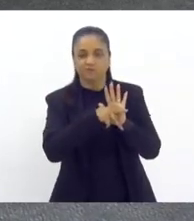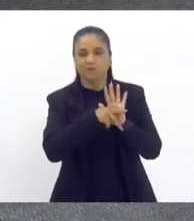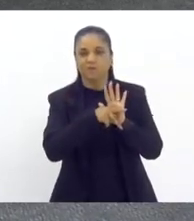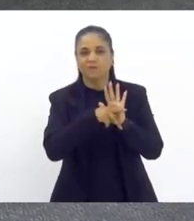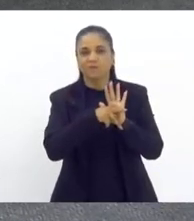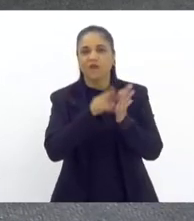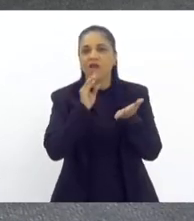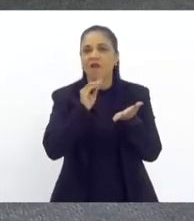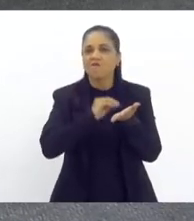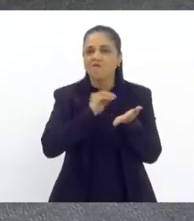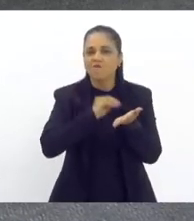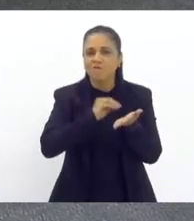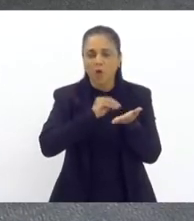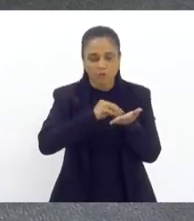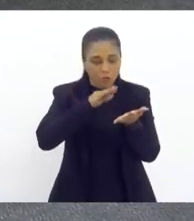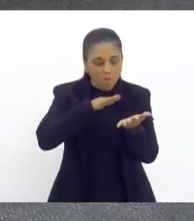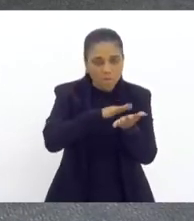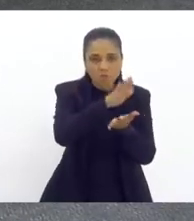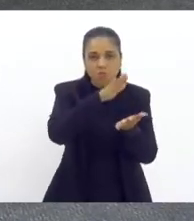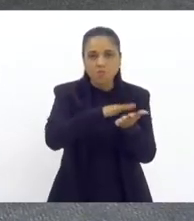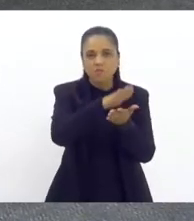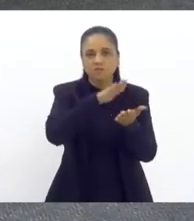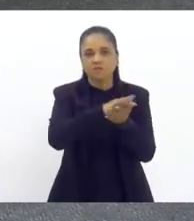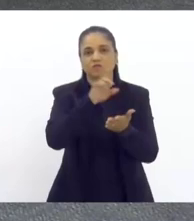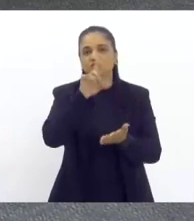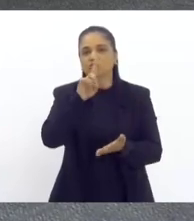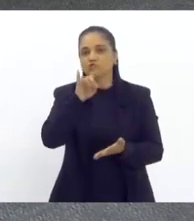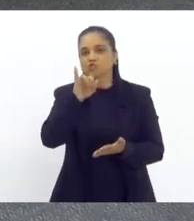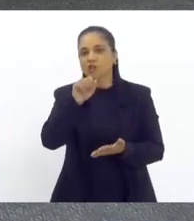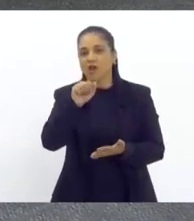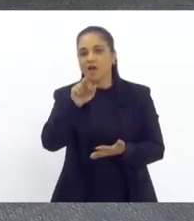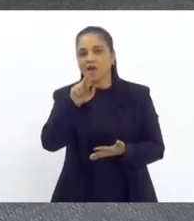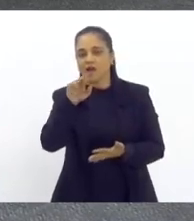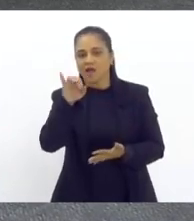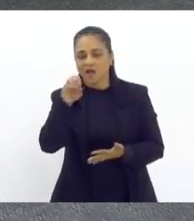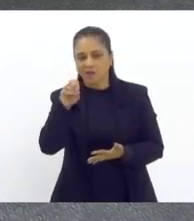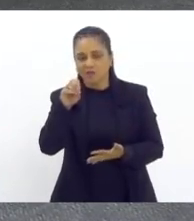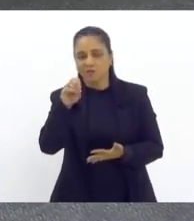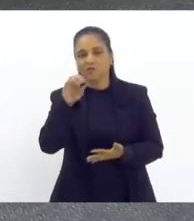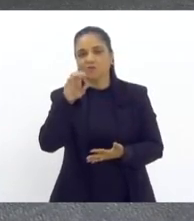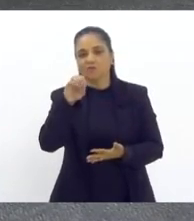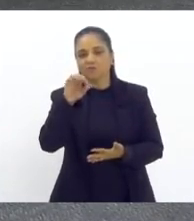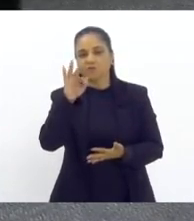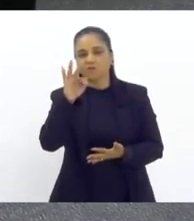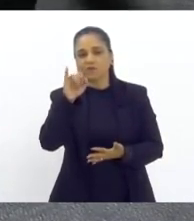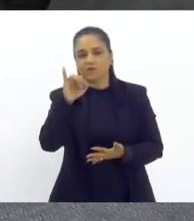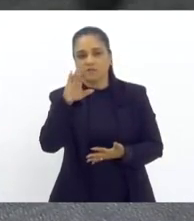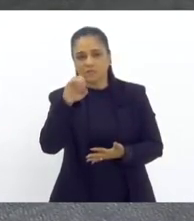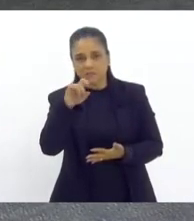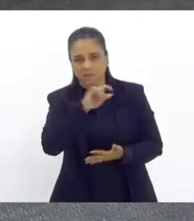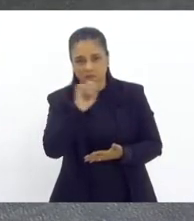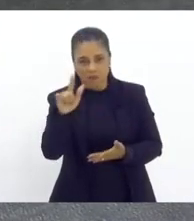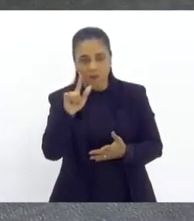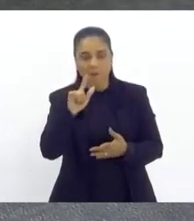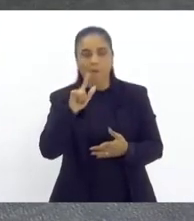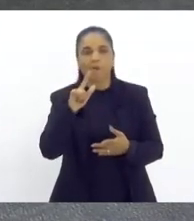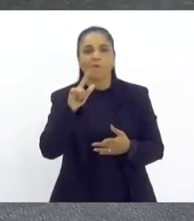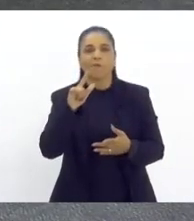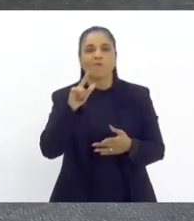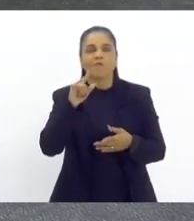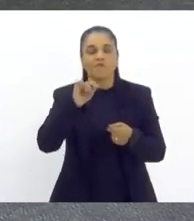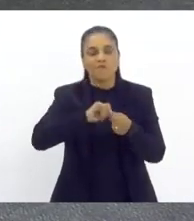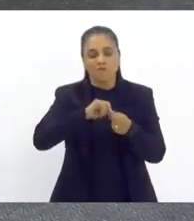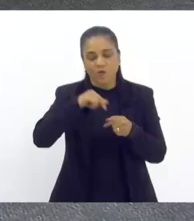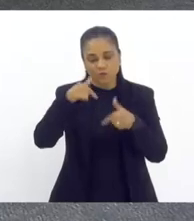a falta da publicação no Diário Oficial de todas as proposições que são feitas aqui pelos deputados.